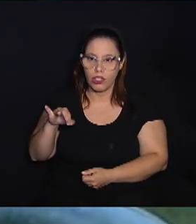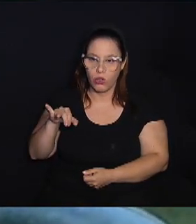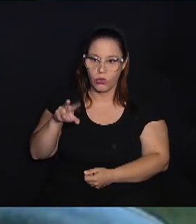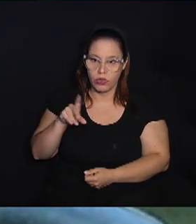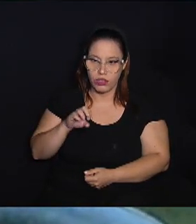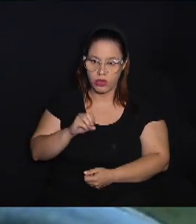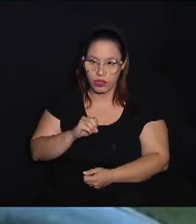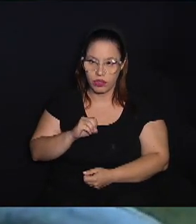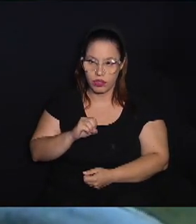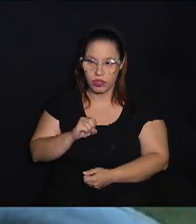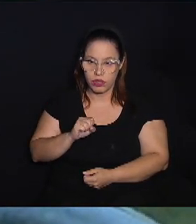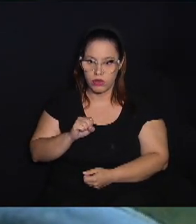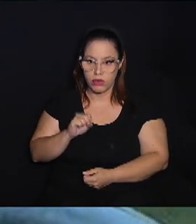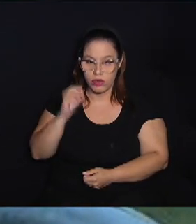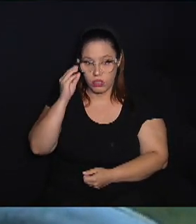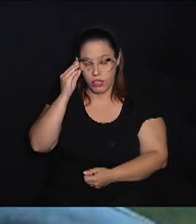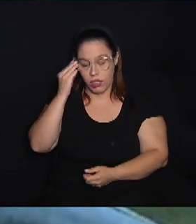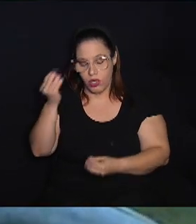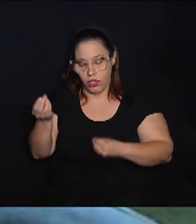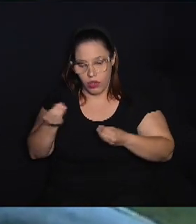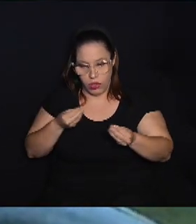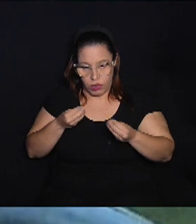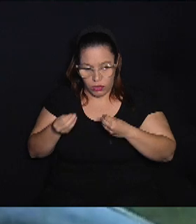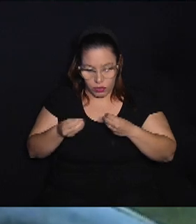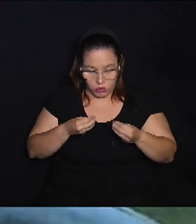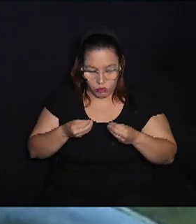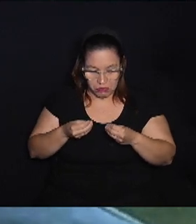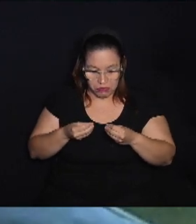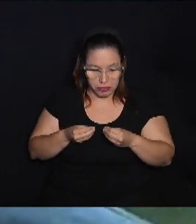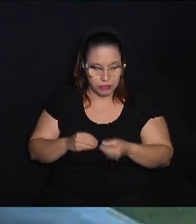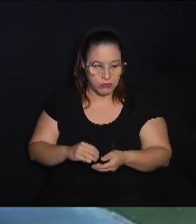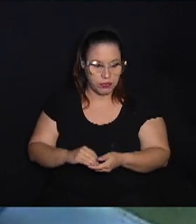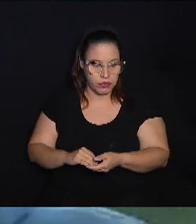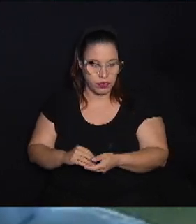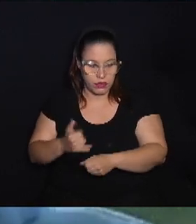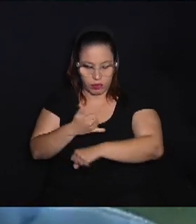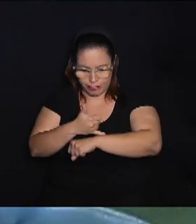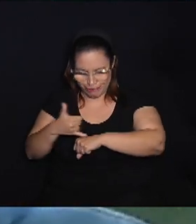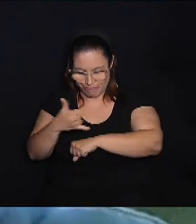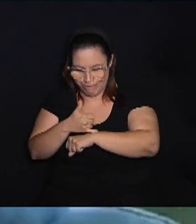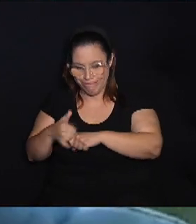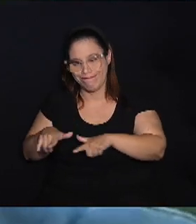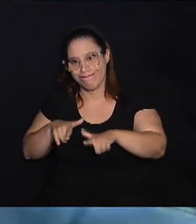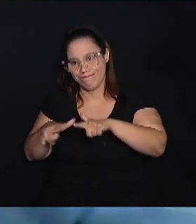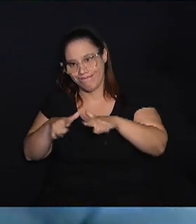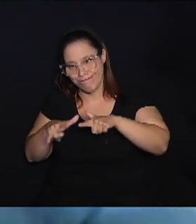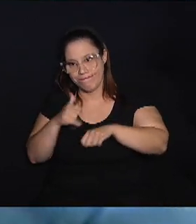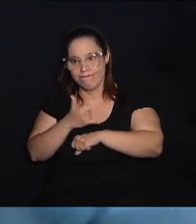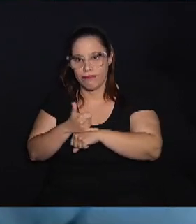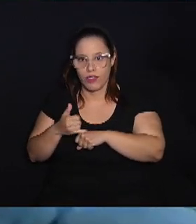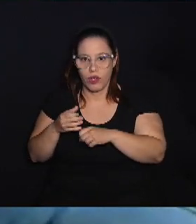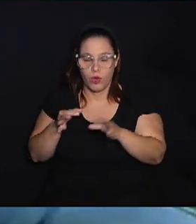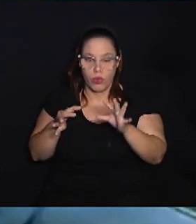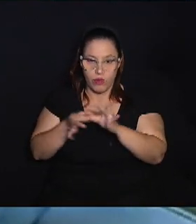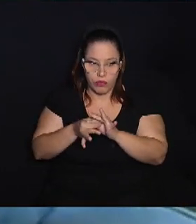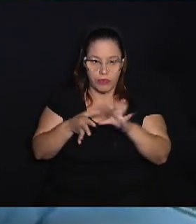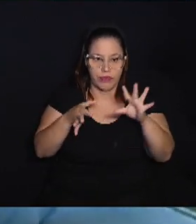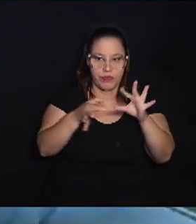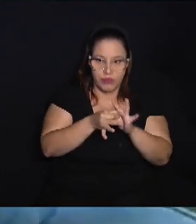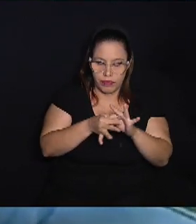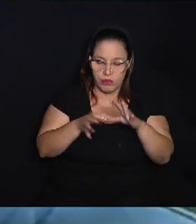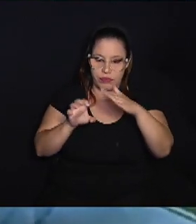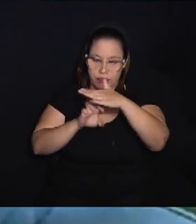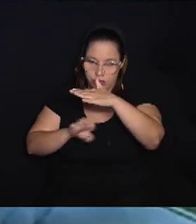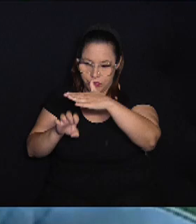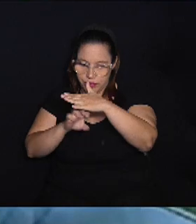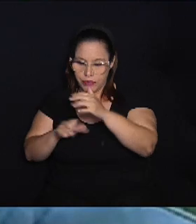Muitos dos nossos associados são esses produtores, né, de aço, e aí a gente tenta conectá-los, por exemplo, às